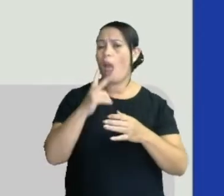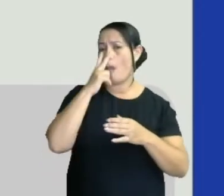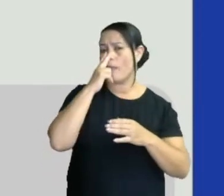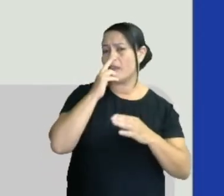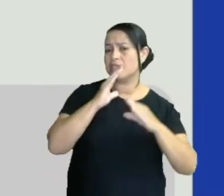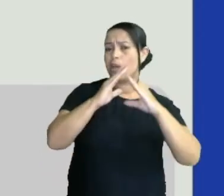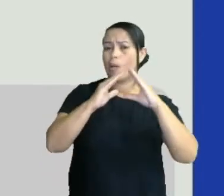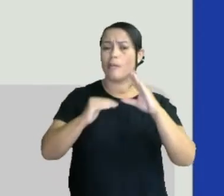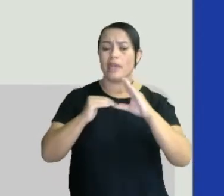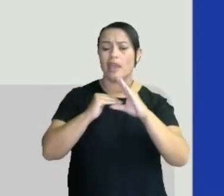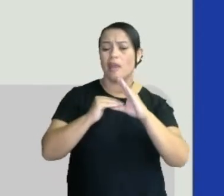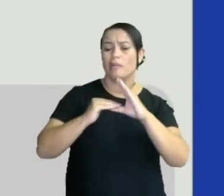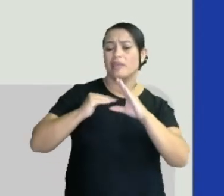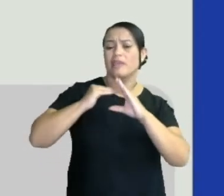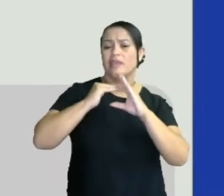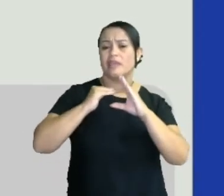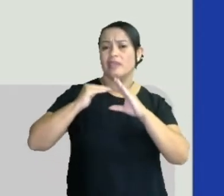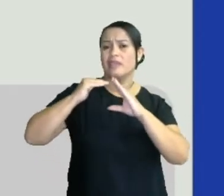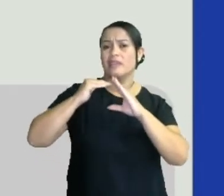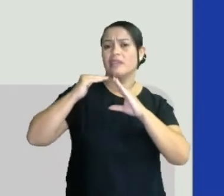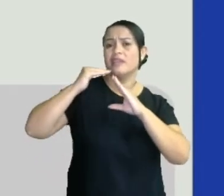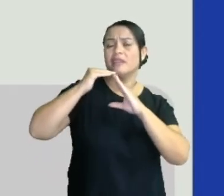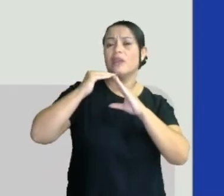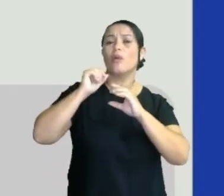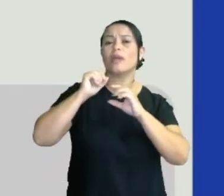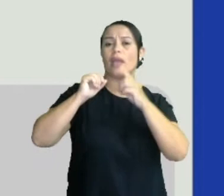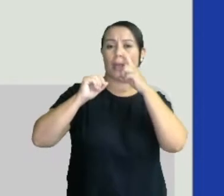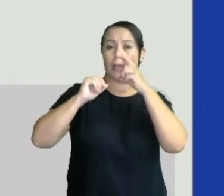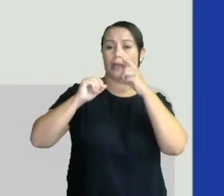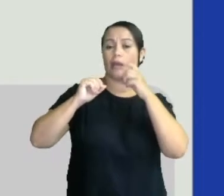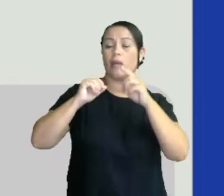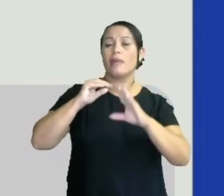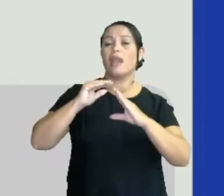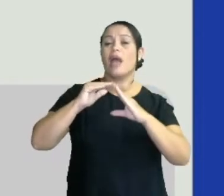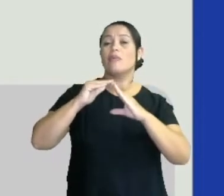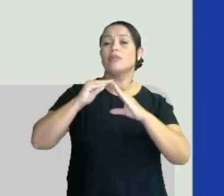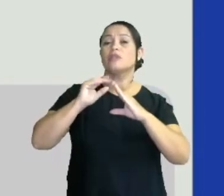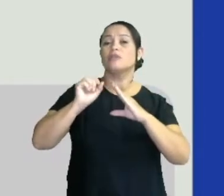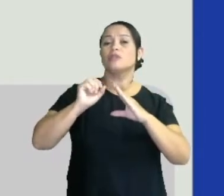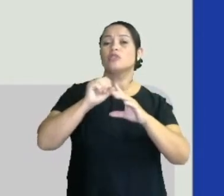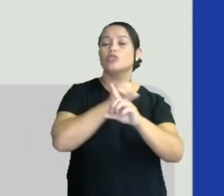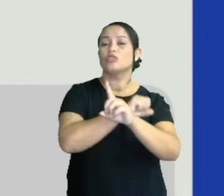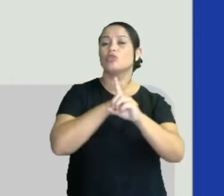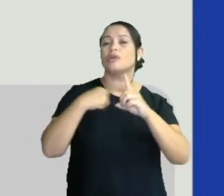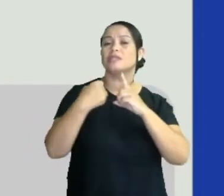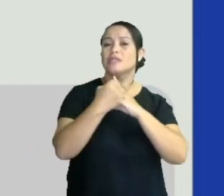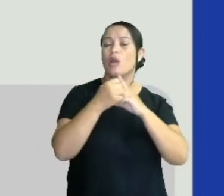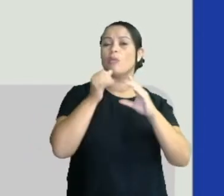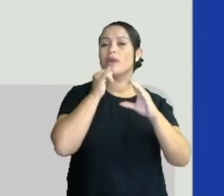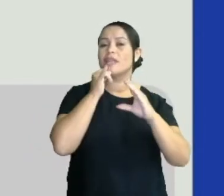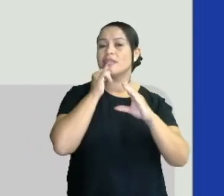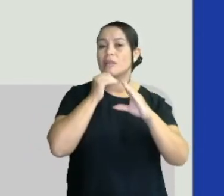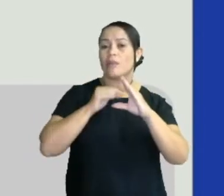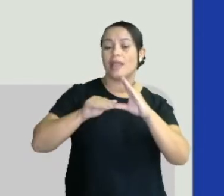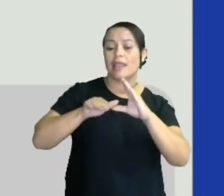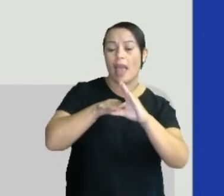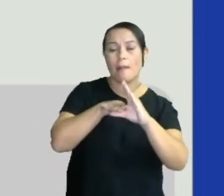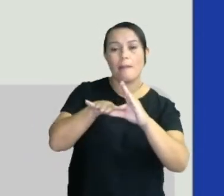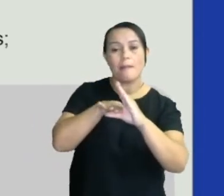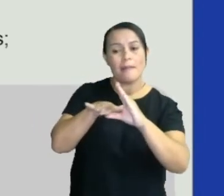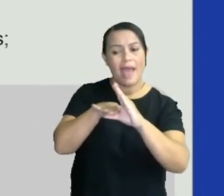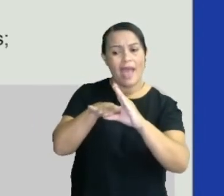pirâmide social em que, na base dela, existia alguém que sustentava